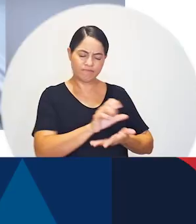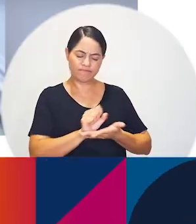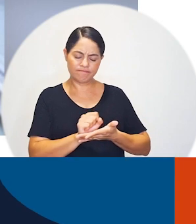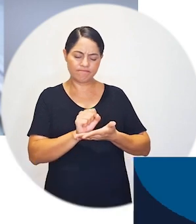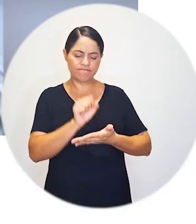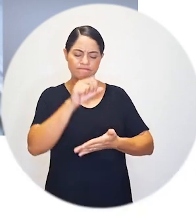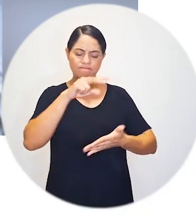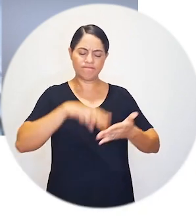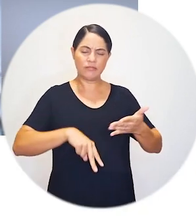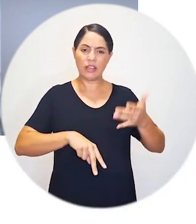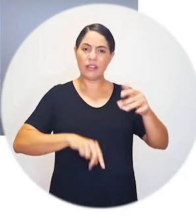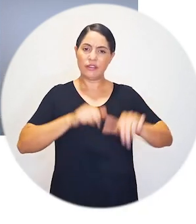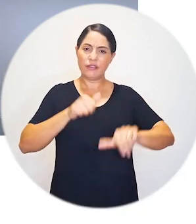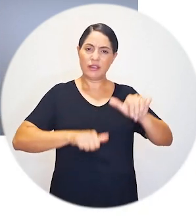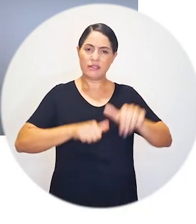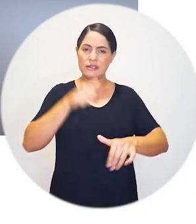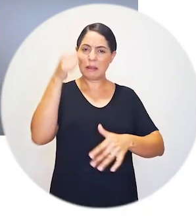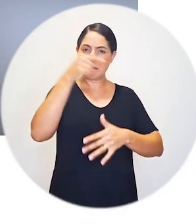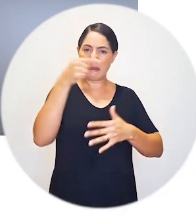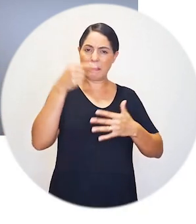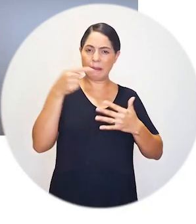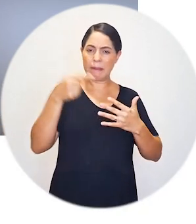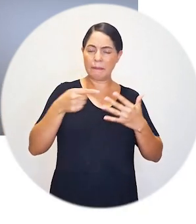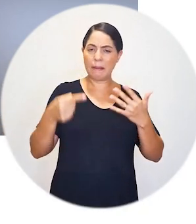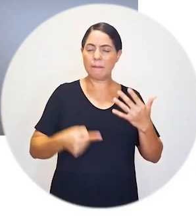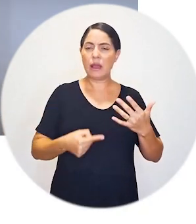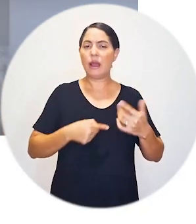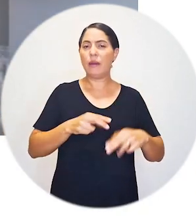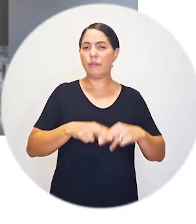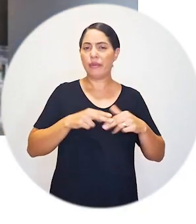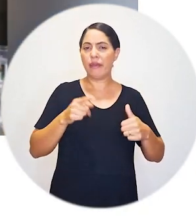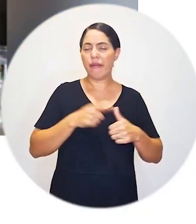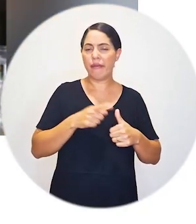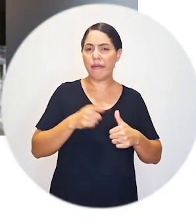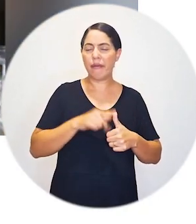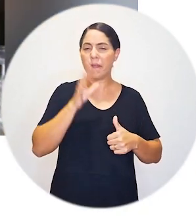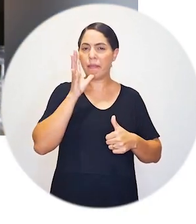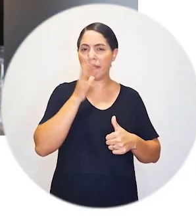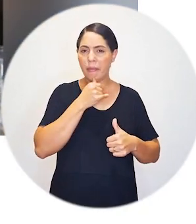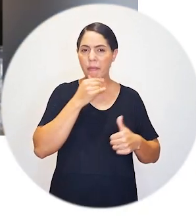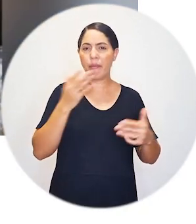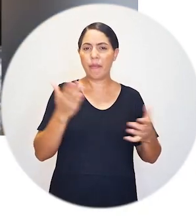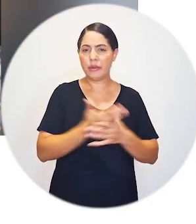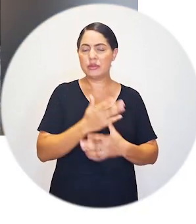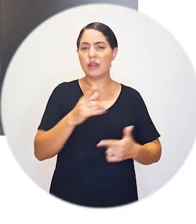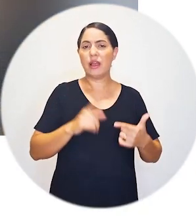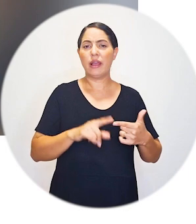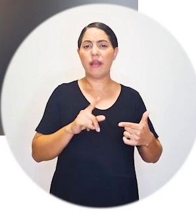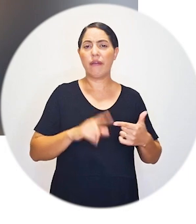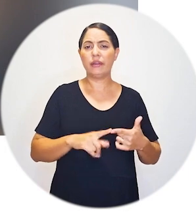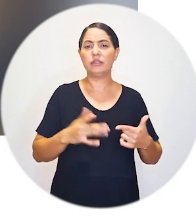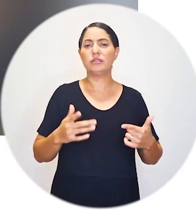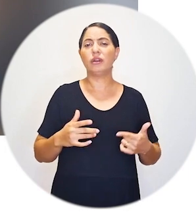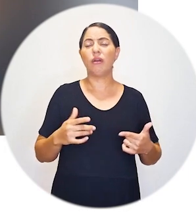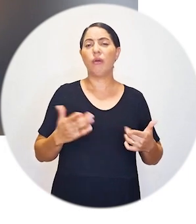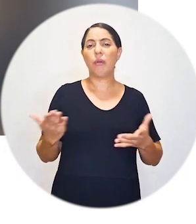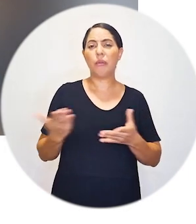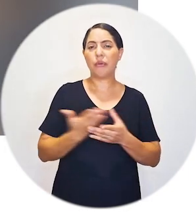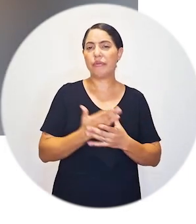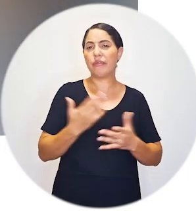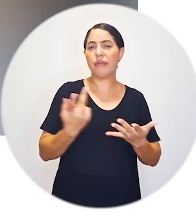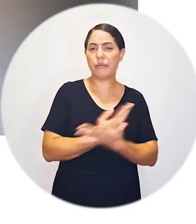reclamações é de cunho procedimental, retardo do processo, o processo está com